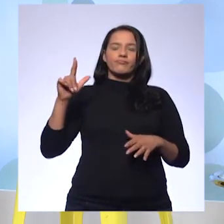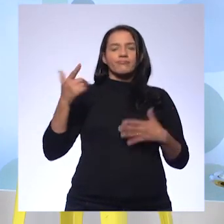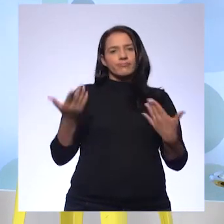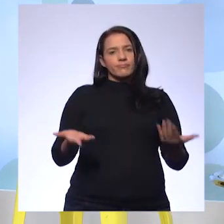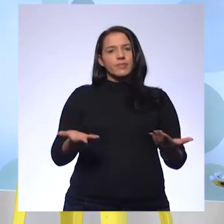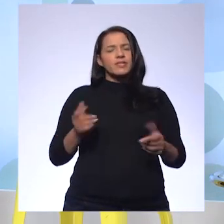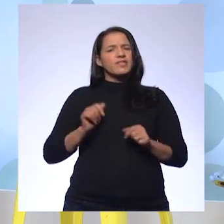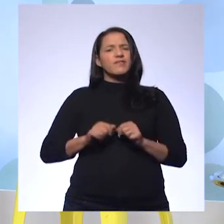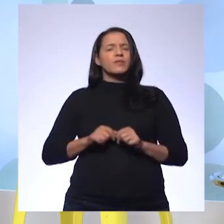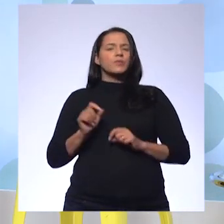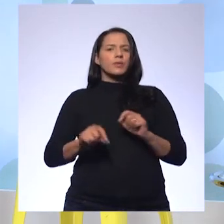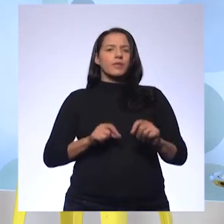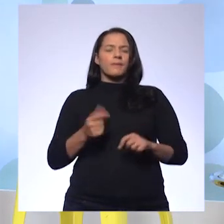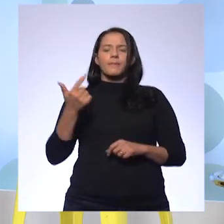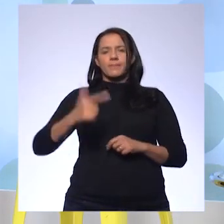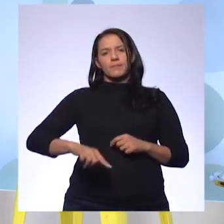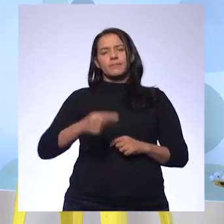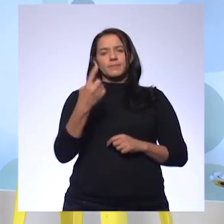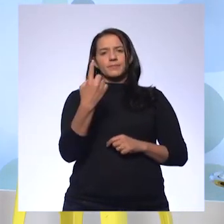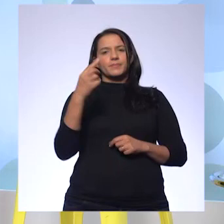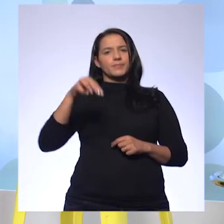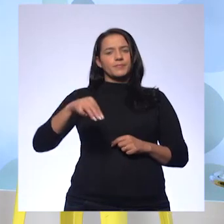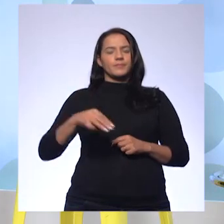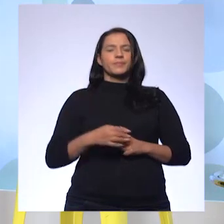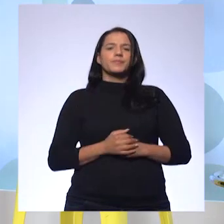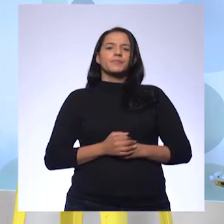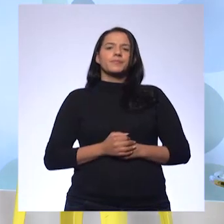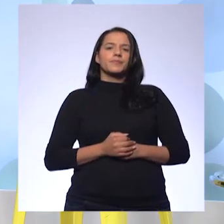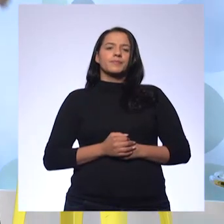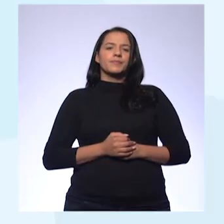frustração. Então, mais um minuto e nós já retomamos.